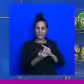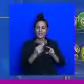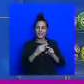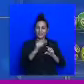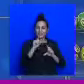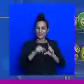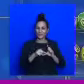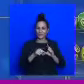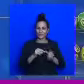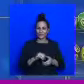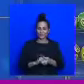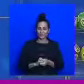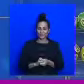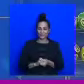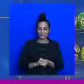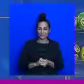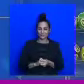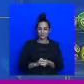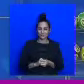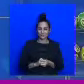sociais.